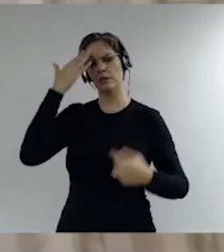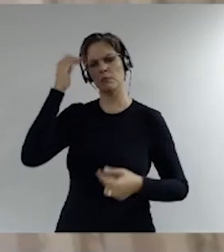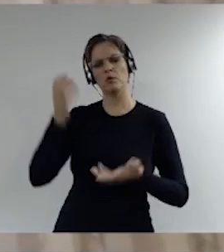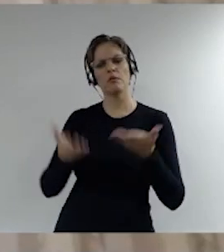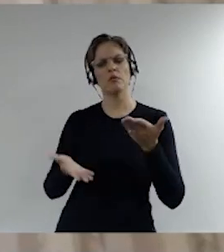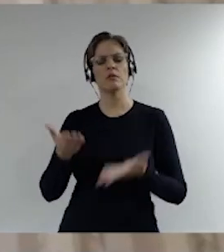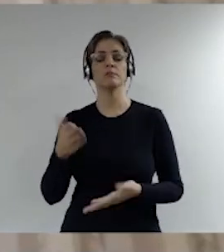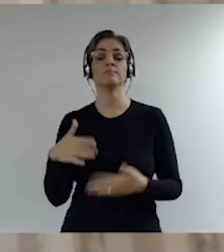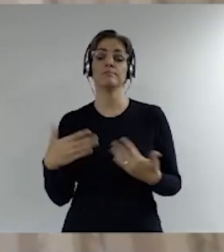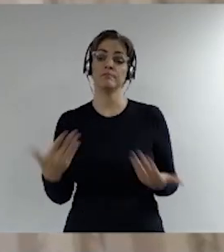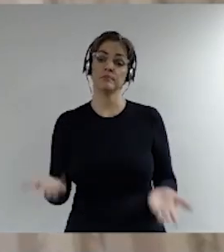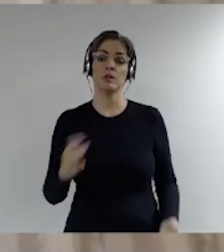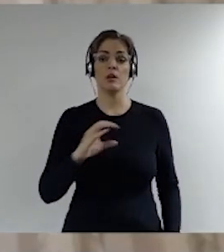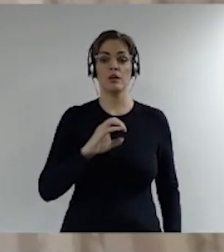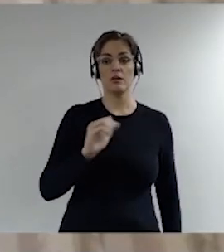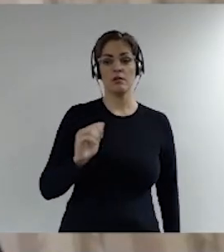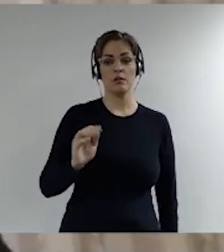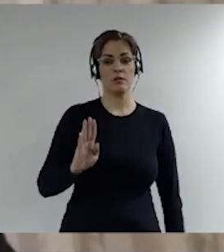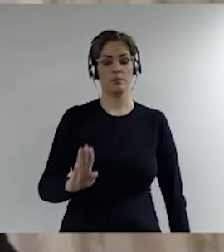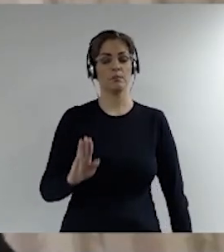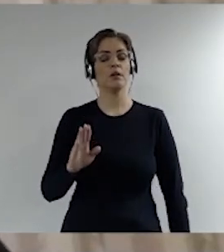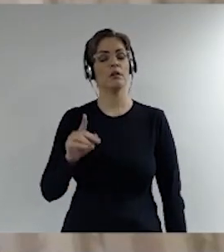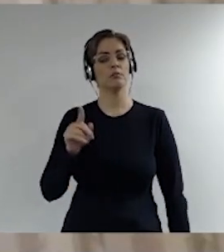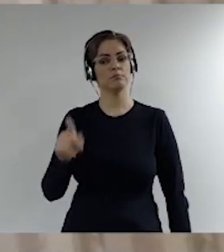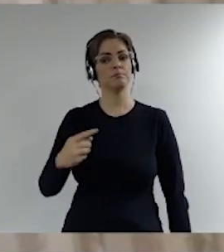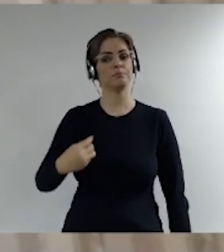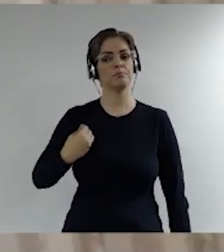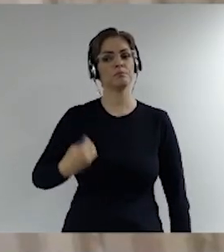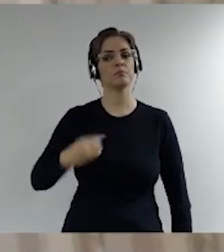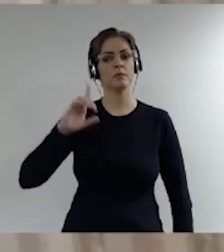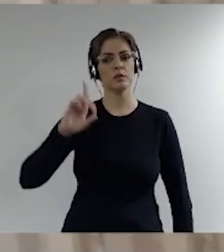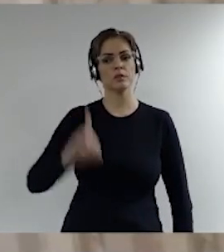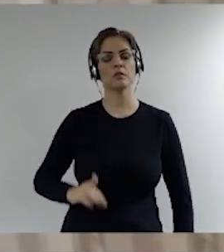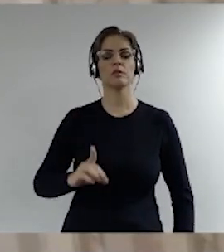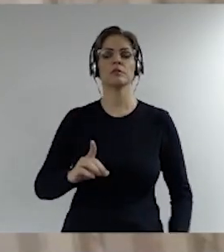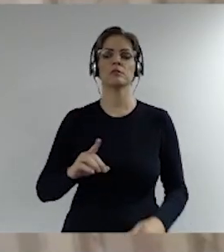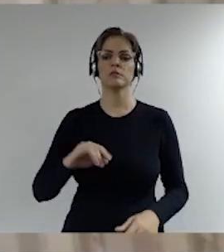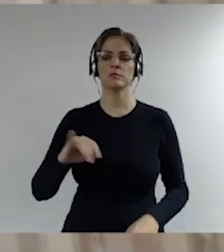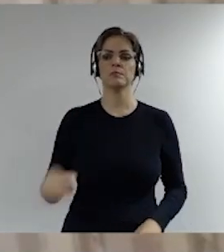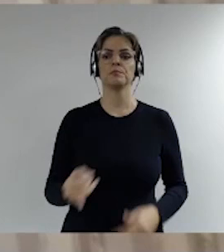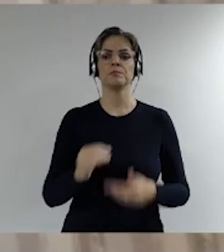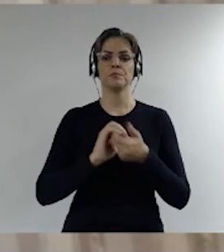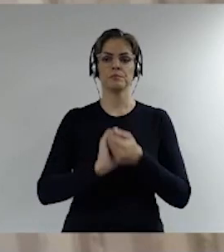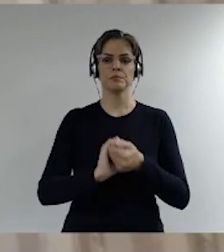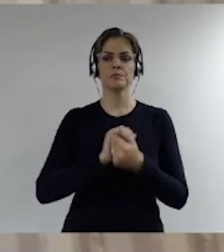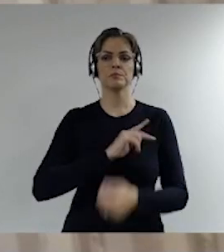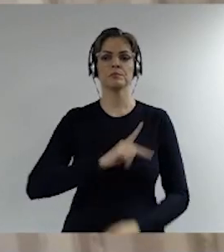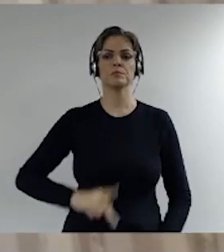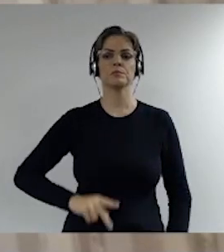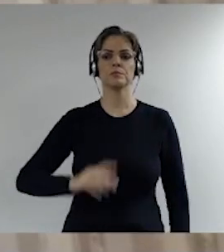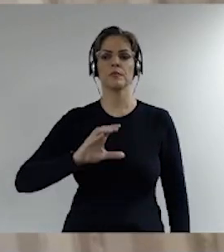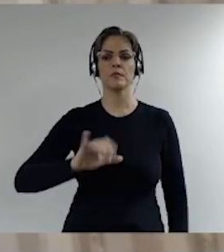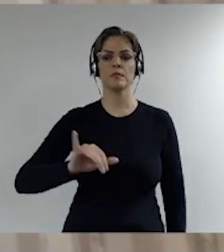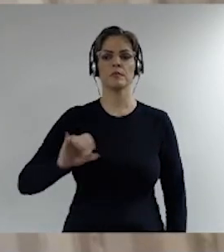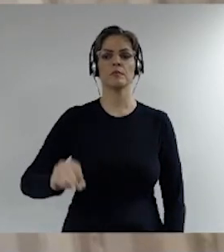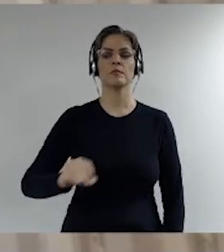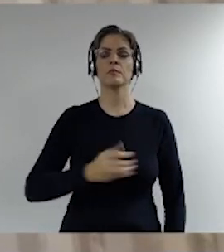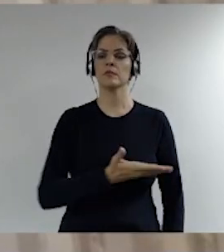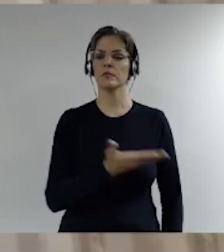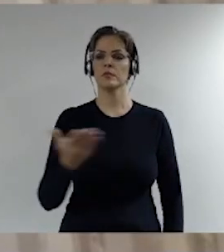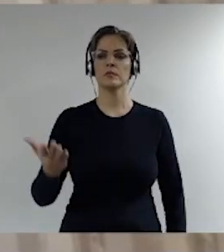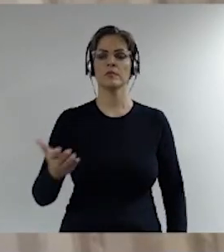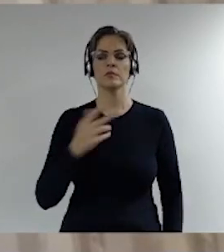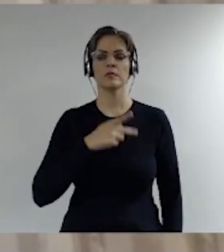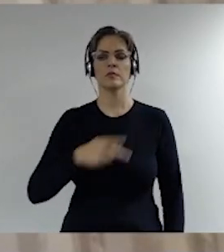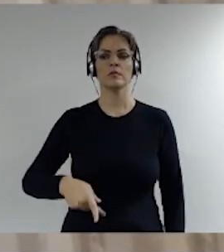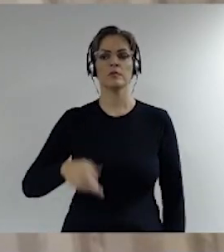equilíbrio. Então, a OAB, através da tua diretoria, e eu saúdo aqui o presidente Caio na figura de todos os diretores da OAB de São